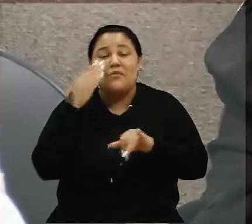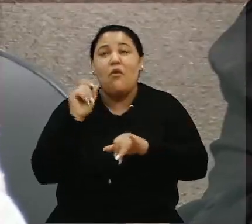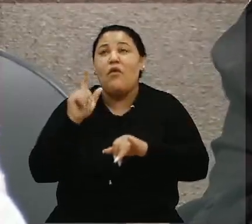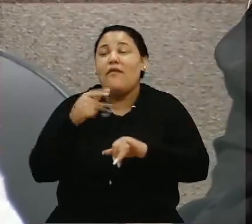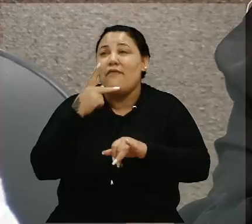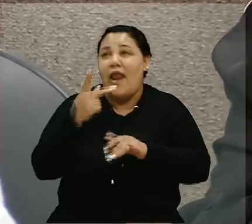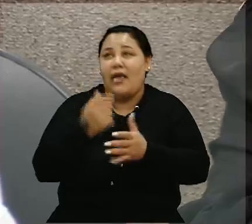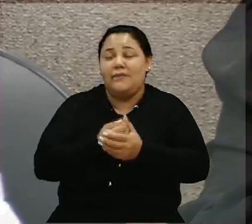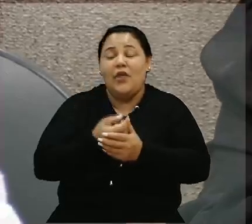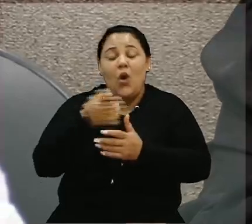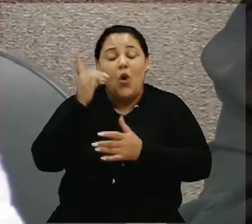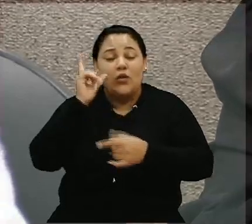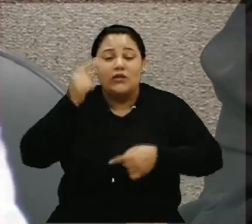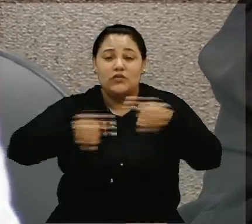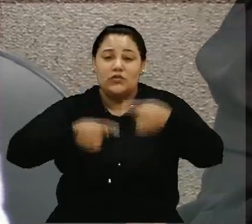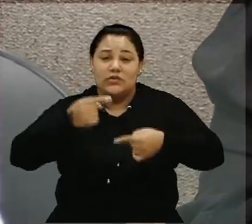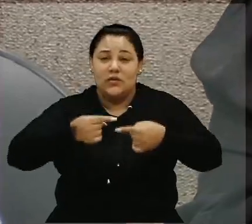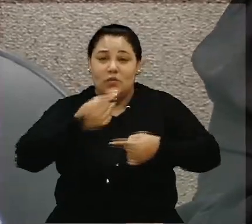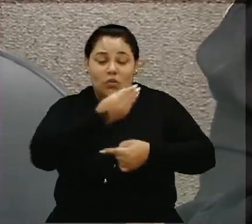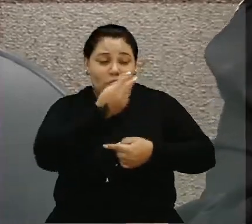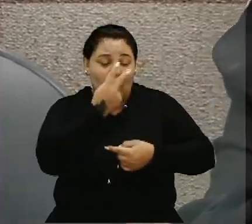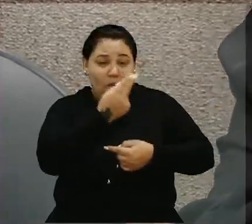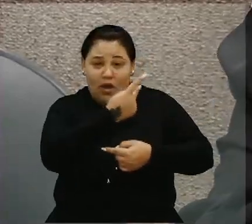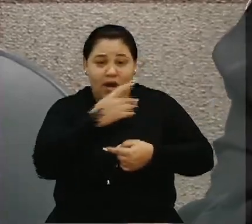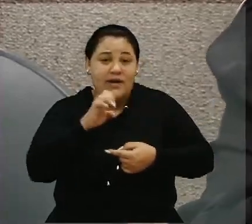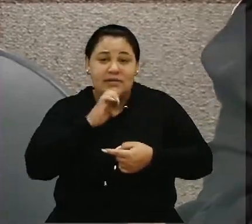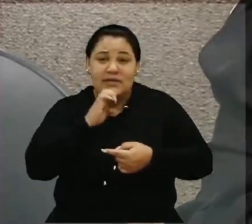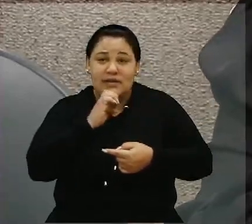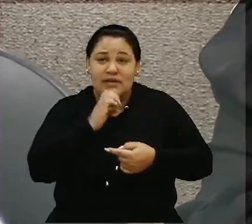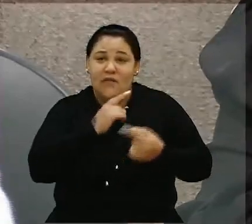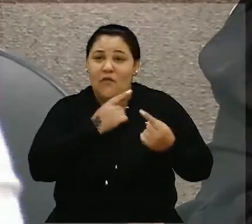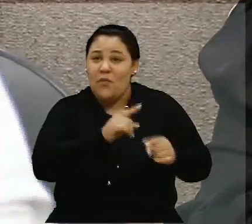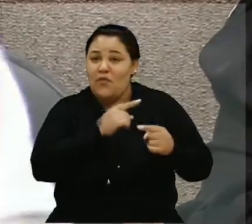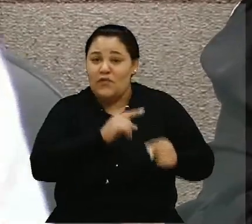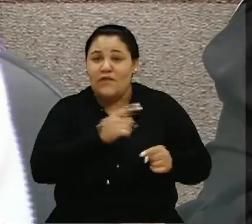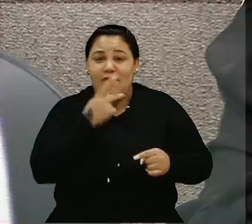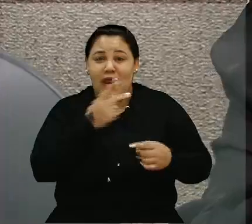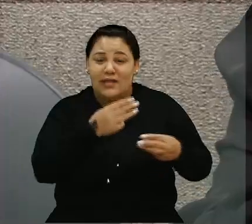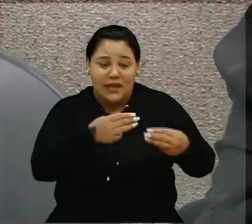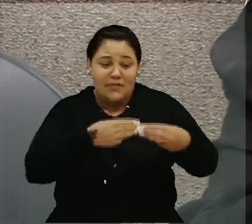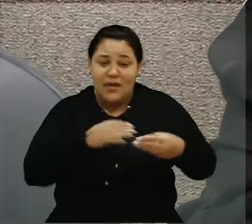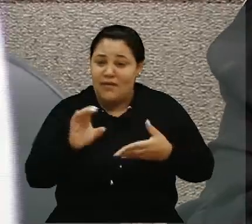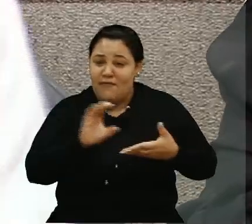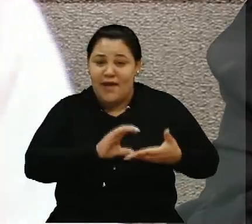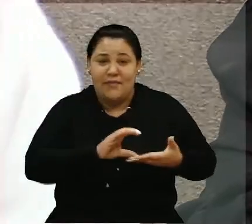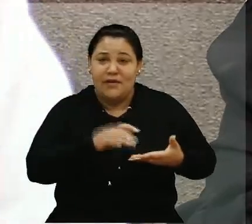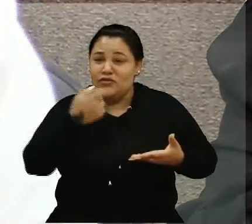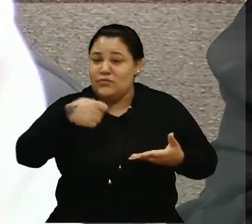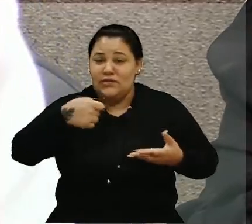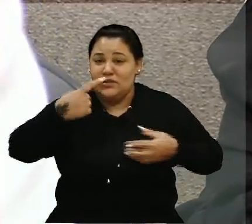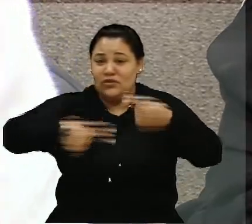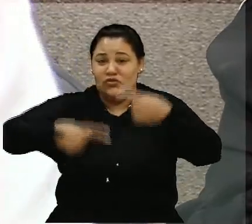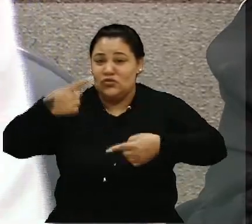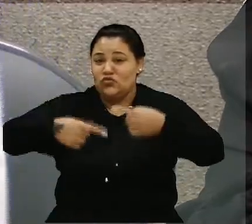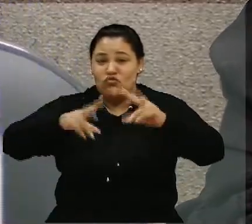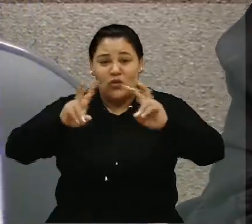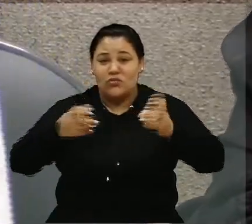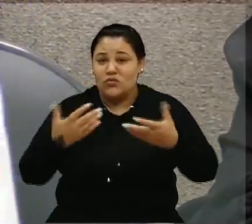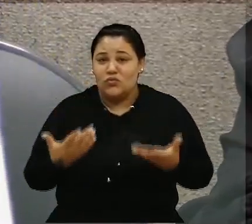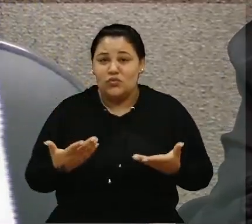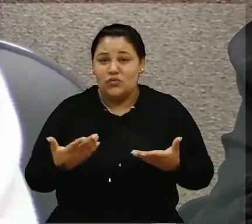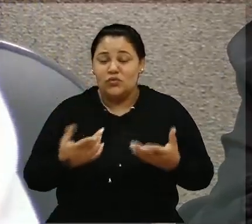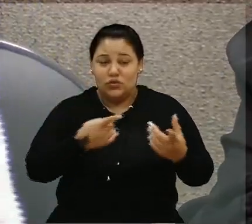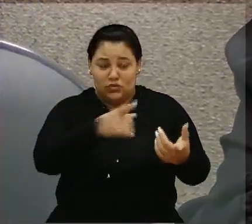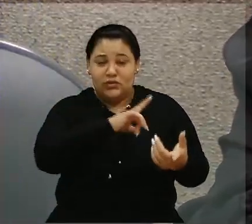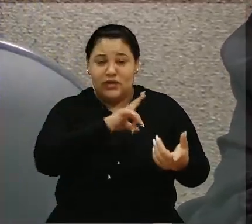né? Ontem o debate, como a vereadora Estela falou, foi muito propositivo a questão das emendas. A gente precisa discutir sobre o tema. E a senhora tem